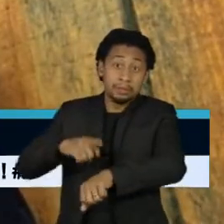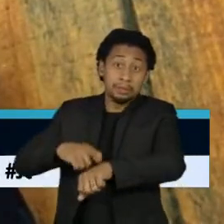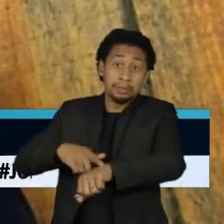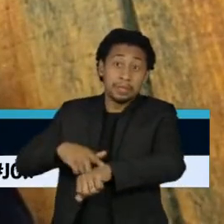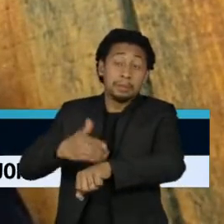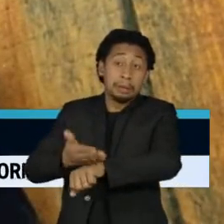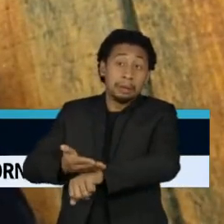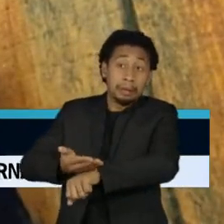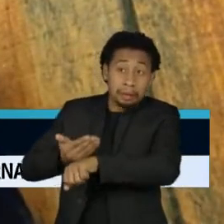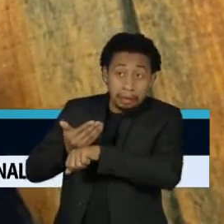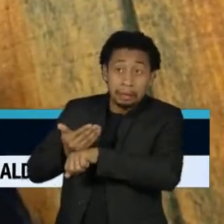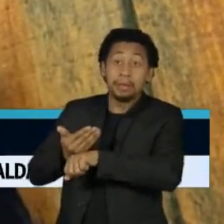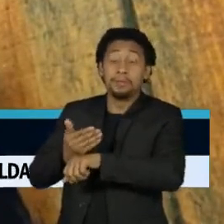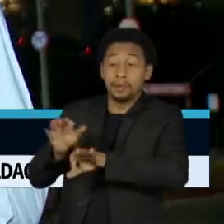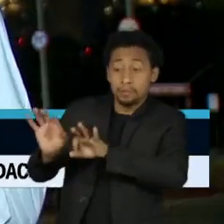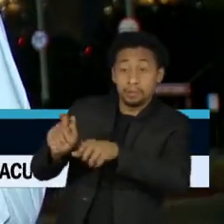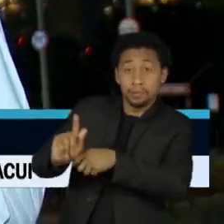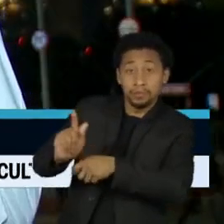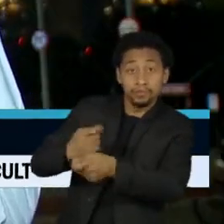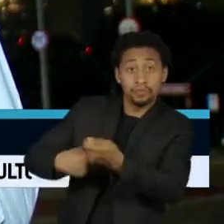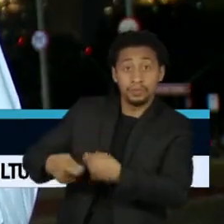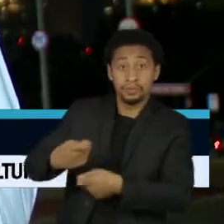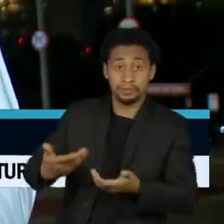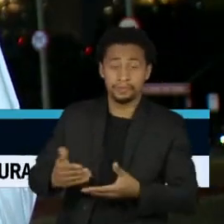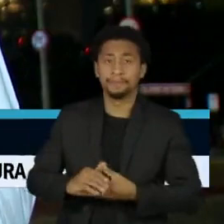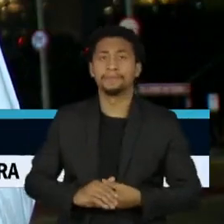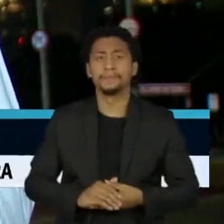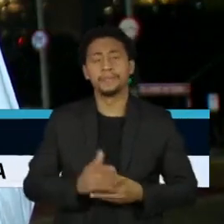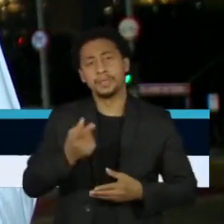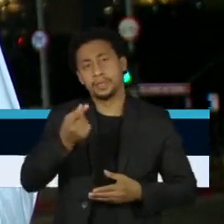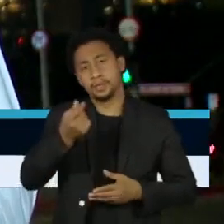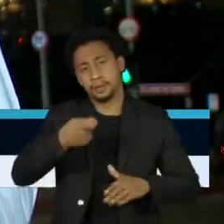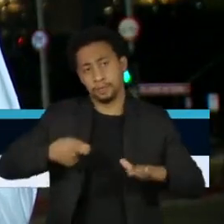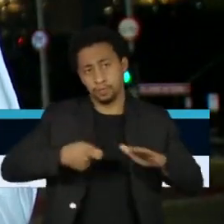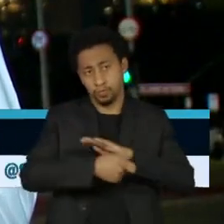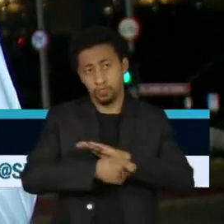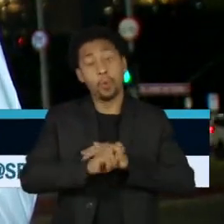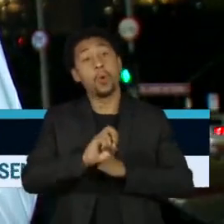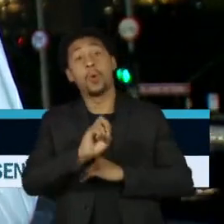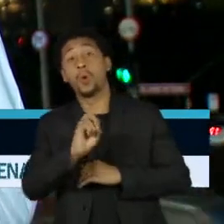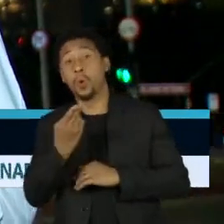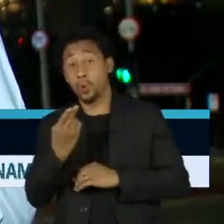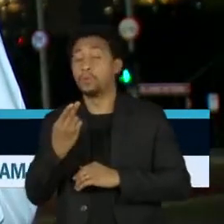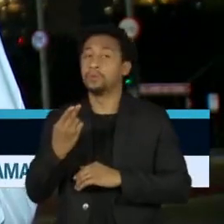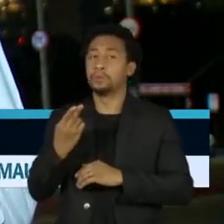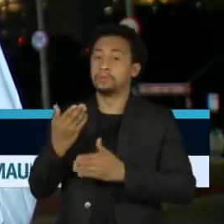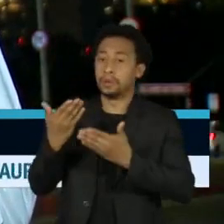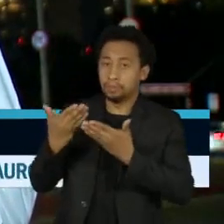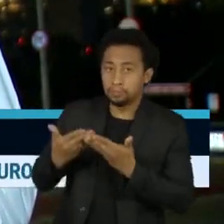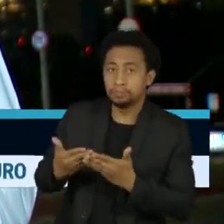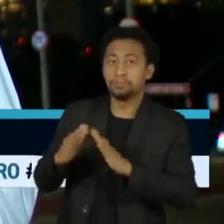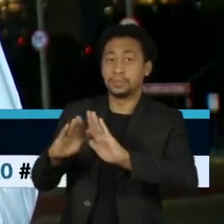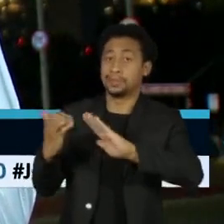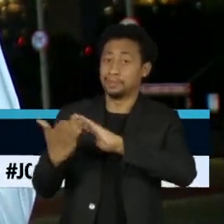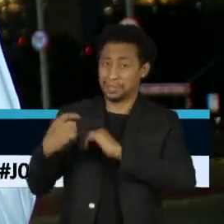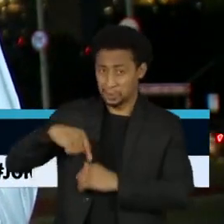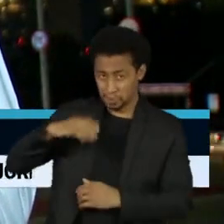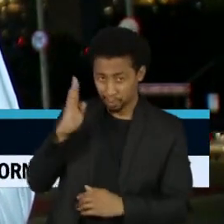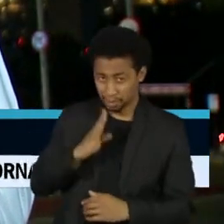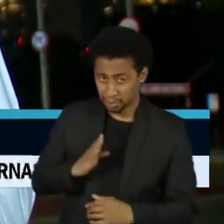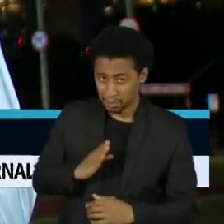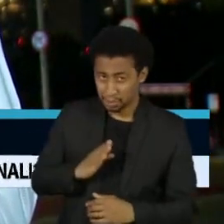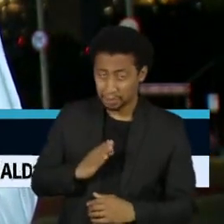para conseguir gerir o negócio. Investir ou ter negócios no Brasil não é para amadores. É o país mais complexo